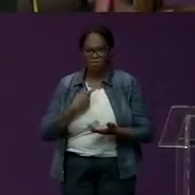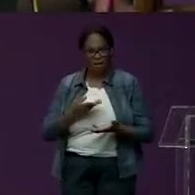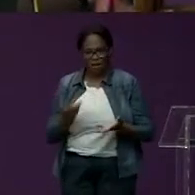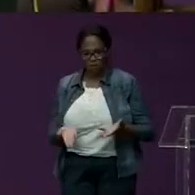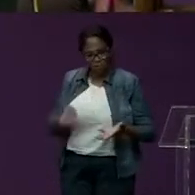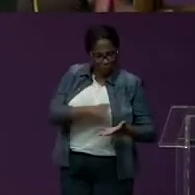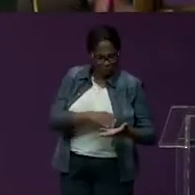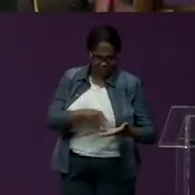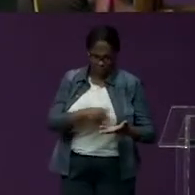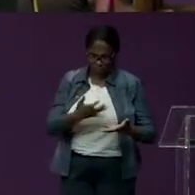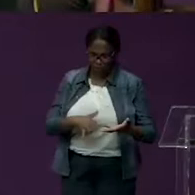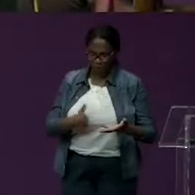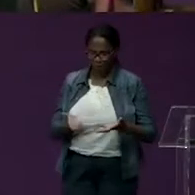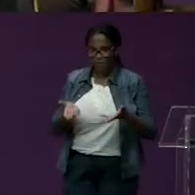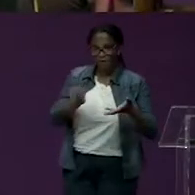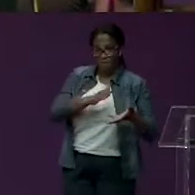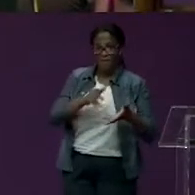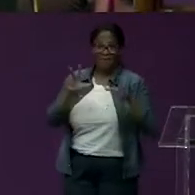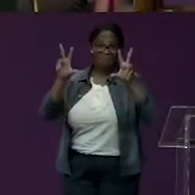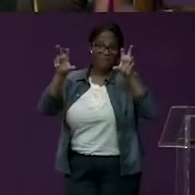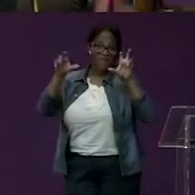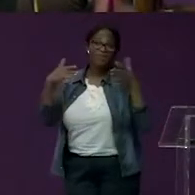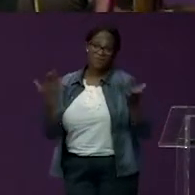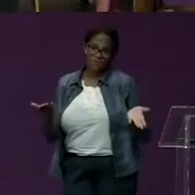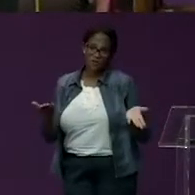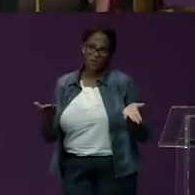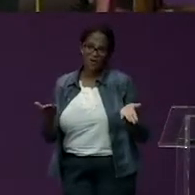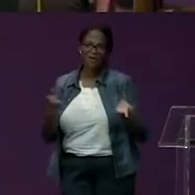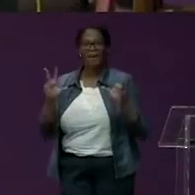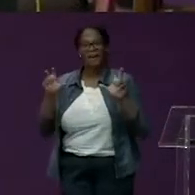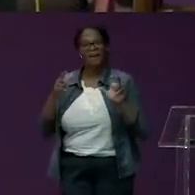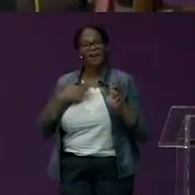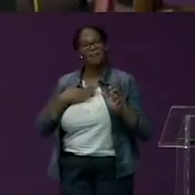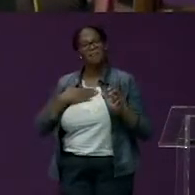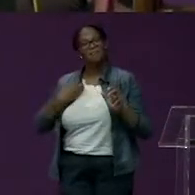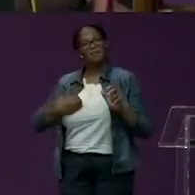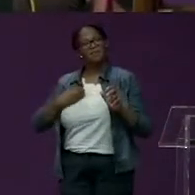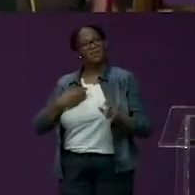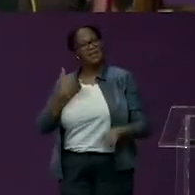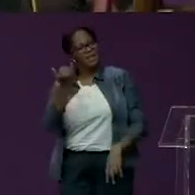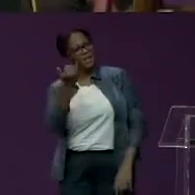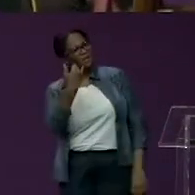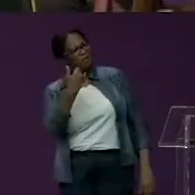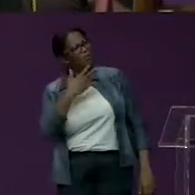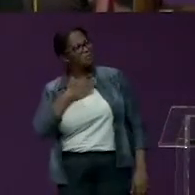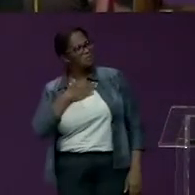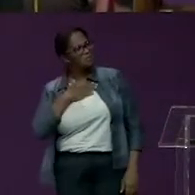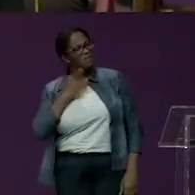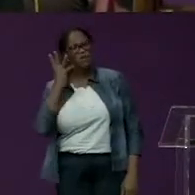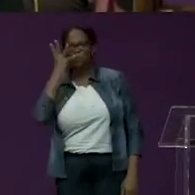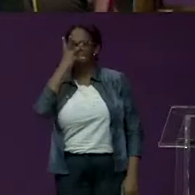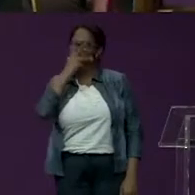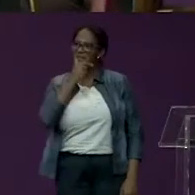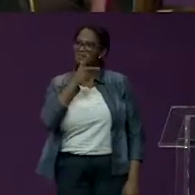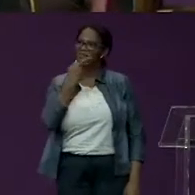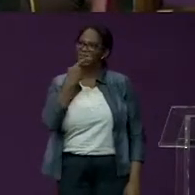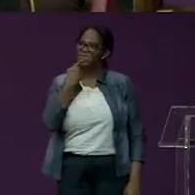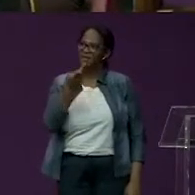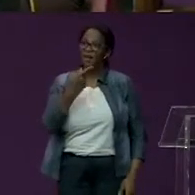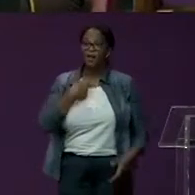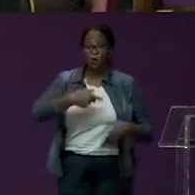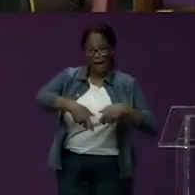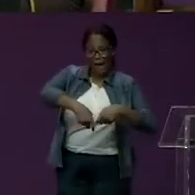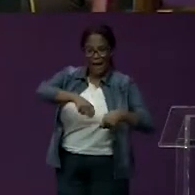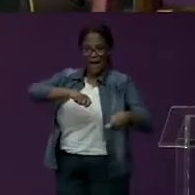a página. Então, acho que na minha vida eu tenho isso como lema. Ele falou isso para mim e eu achei uma imagem bonita, né? Quer dizer, não é arrancar